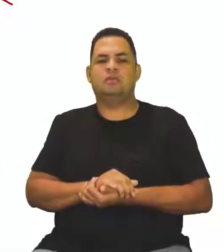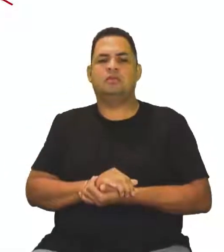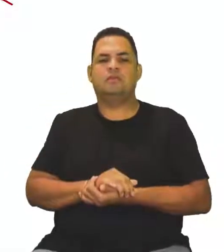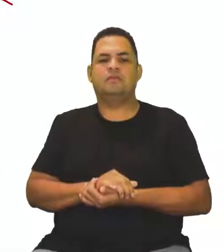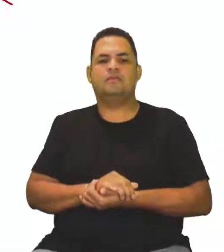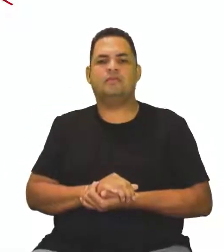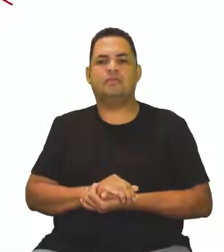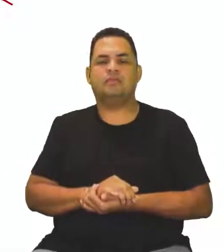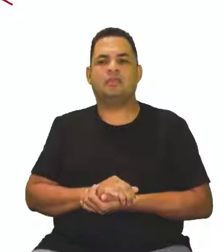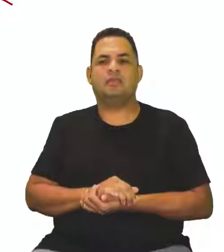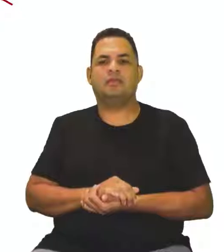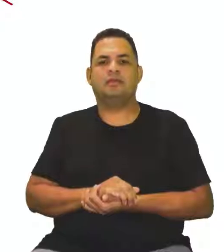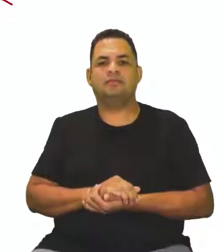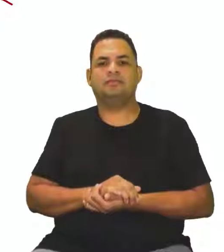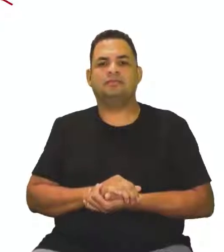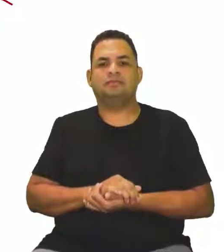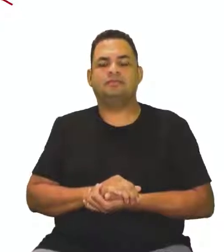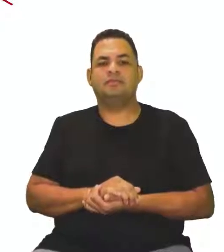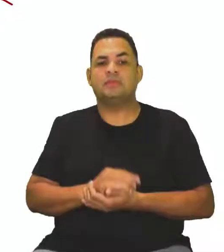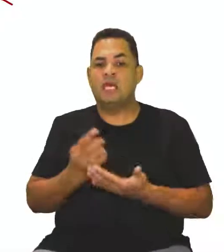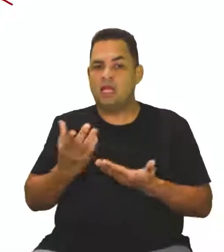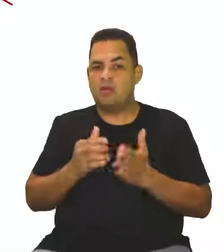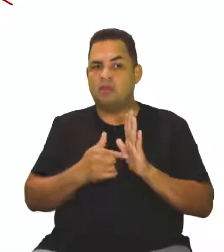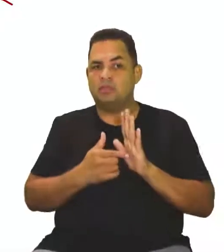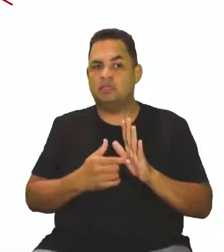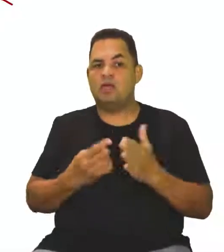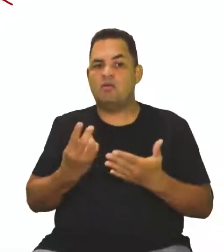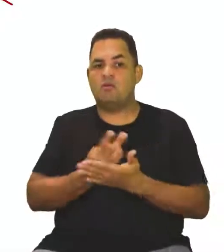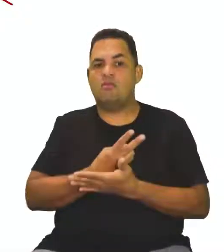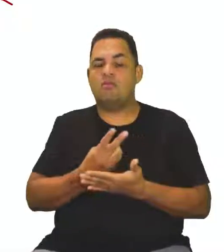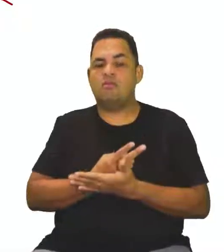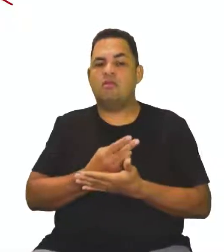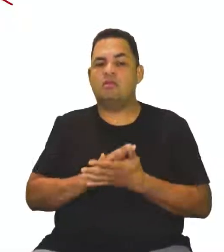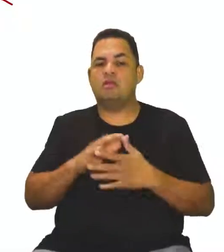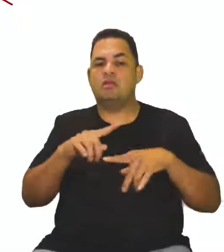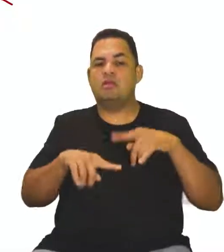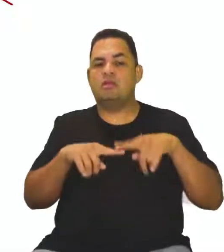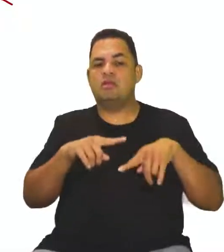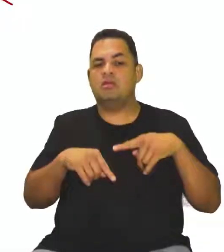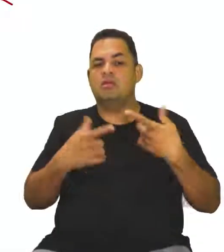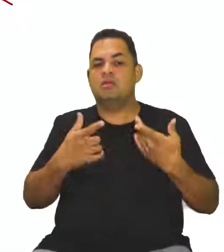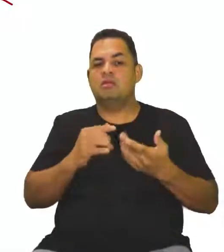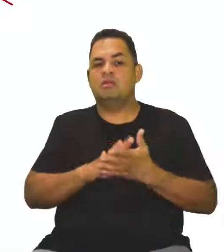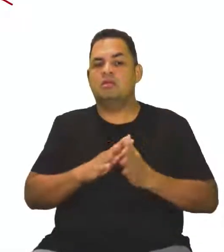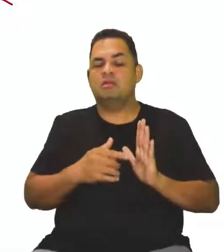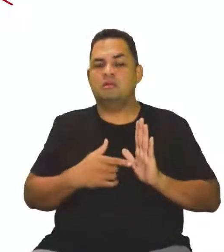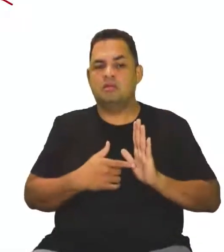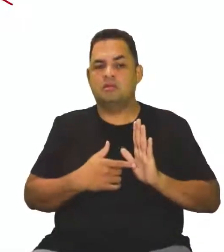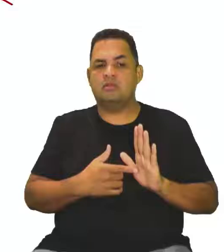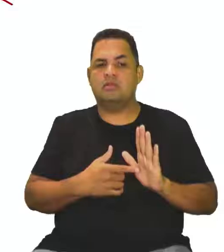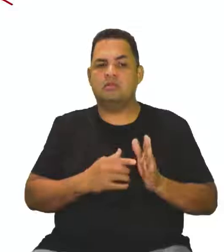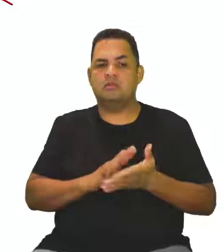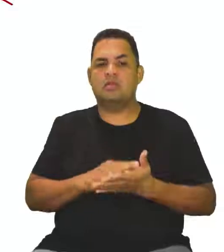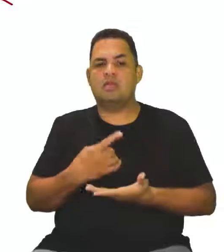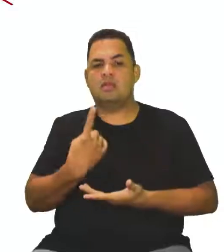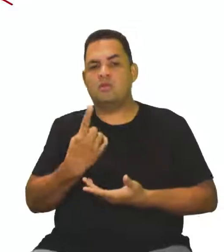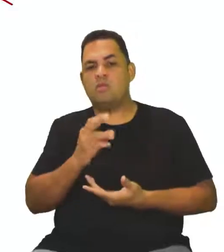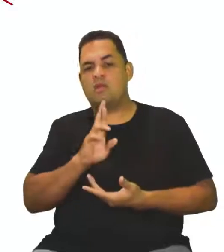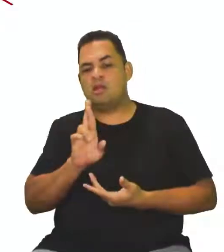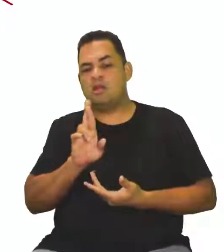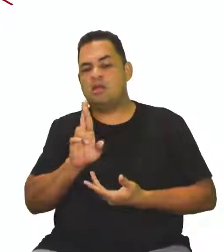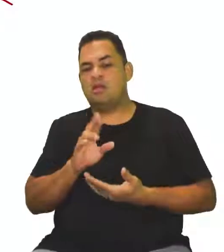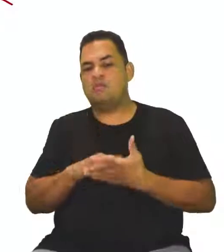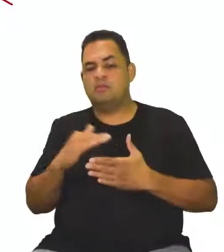vai servir a questão da introdução do erro, porque esse equipamento aqui, é claro que ele vai oferecer alguma resistência interna